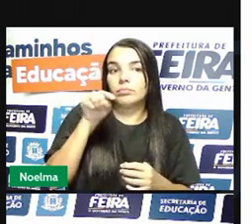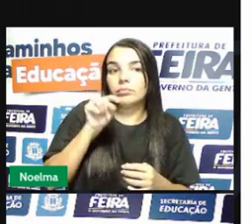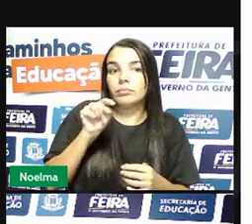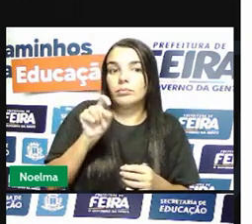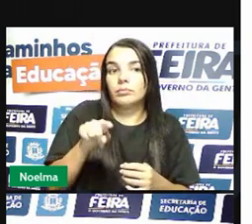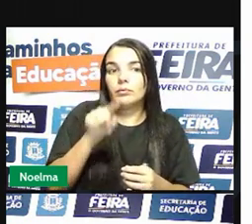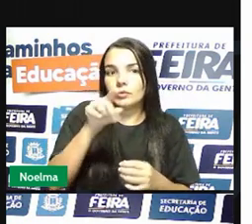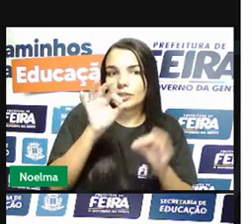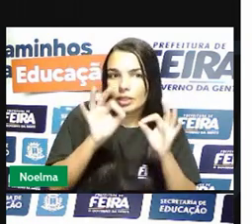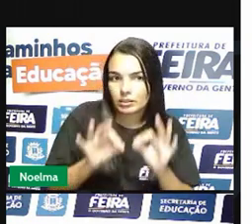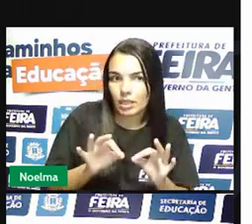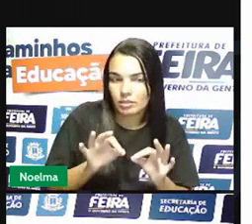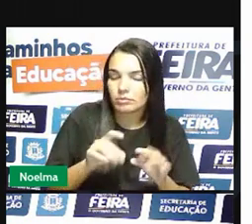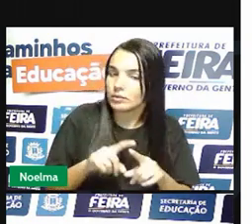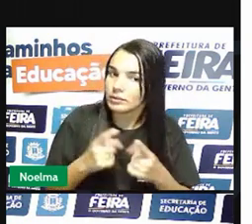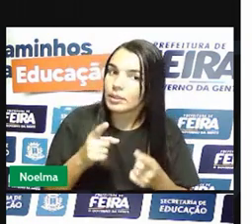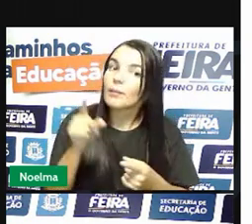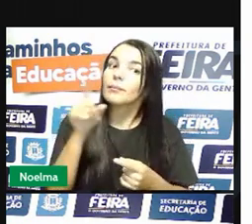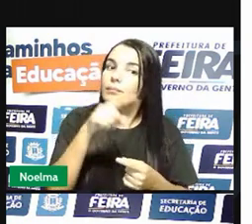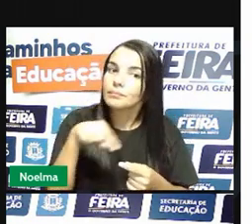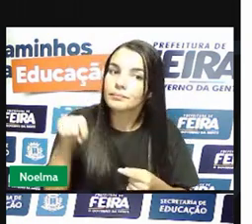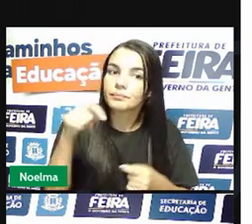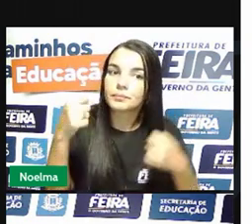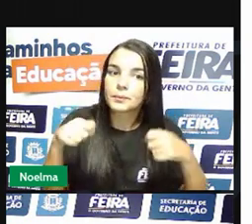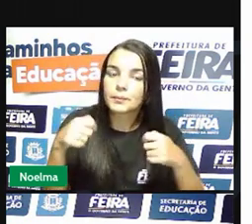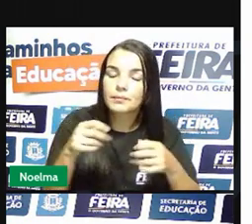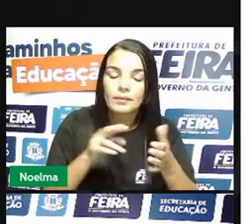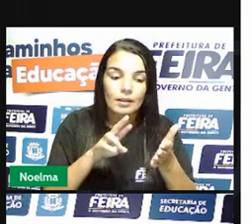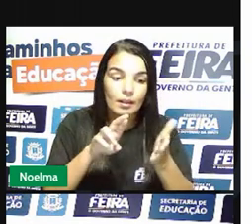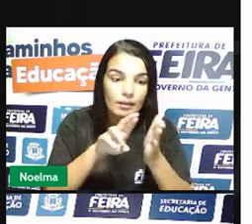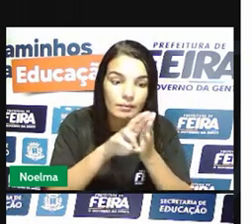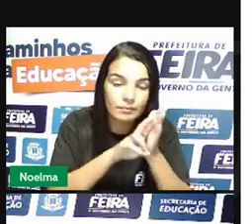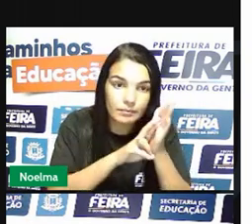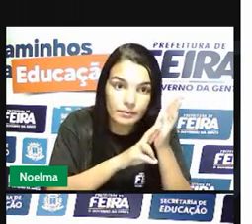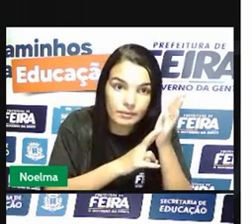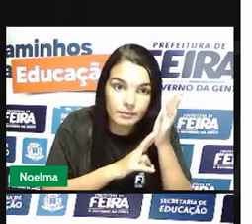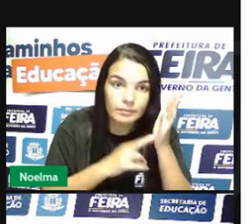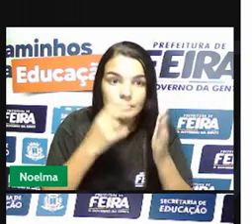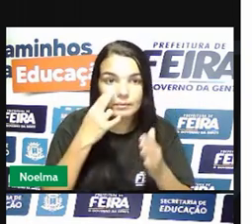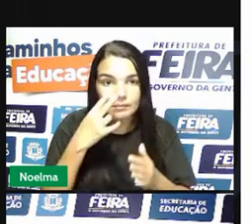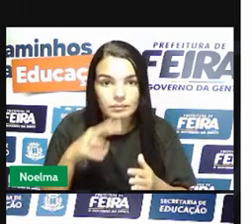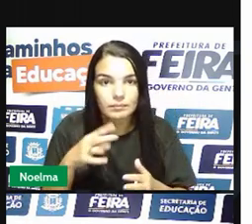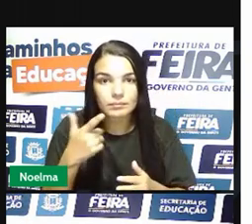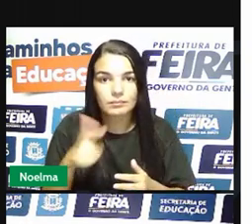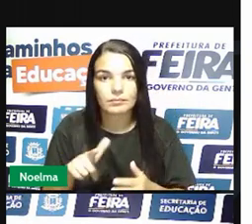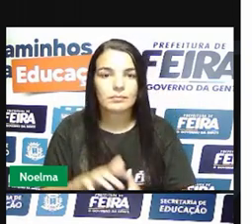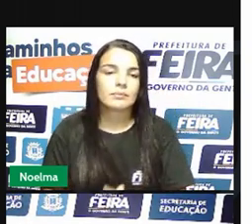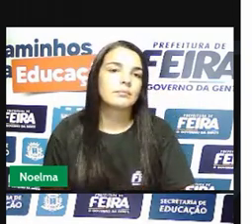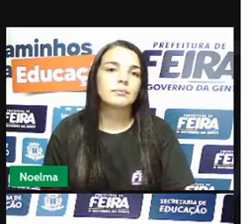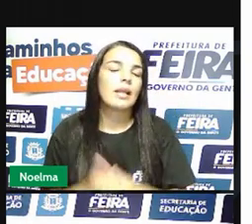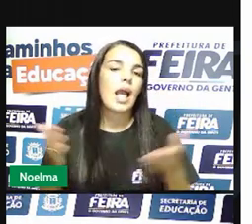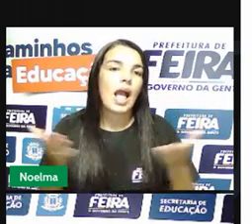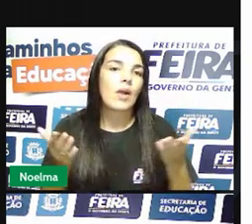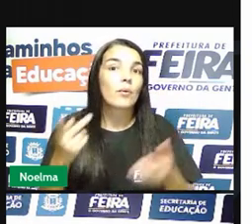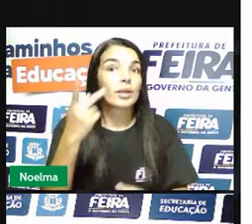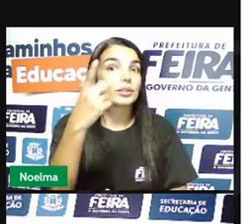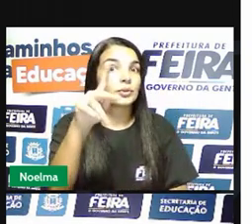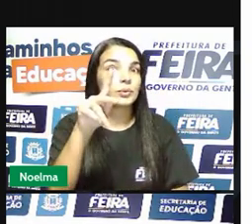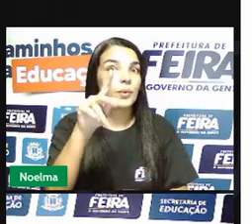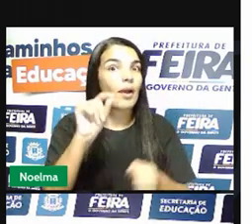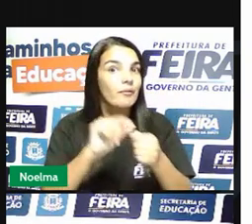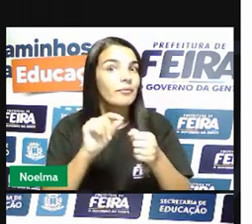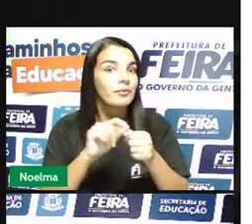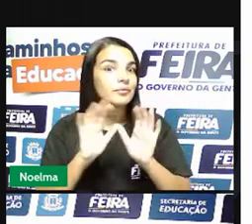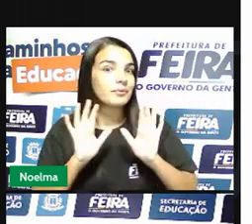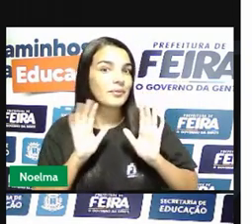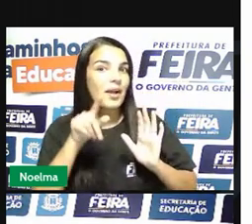correta? Tudo isso aí vocês devem ver na hora da revisão do texto de vocês. Agora é a sua vez.